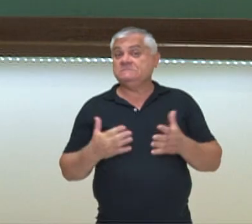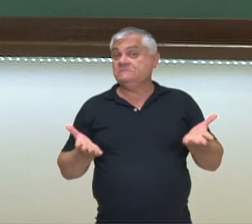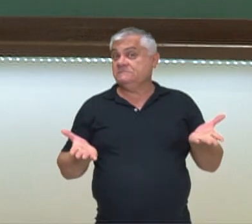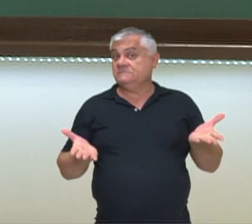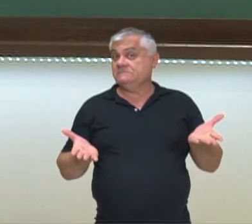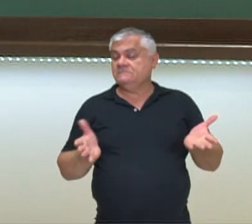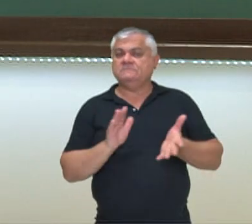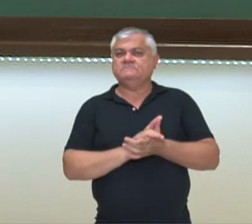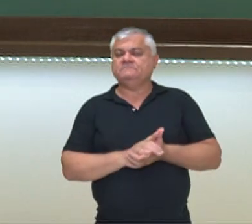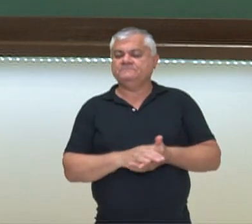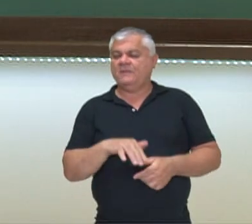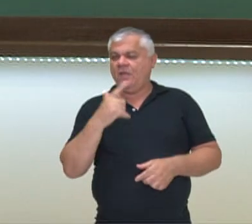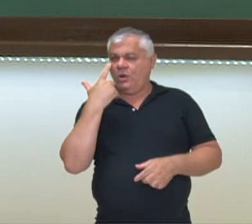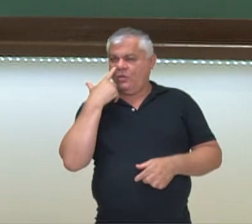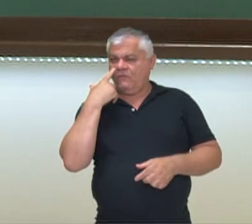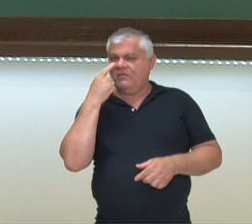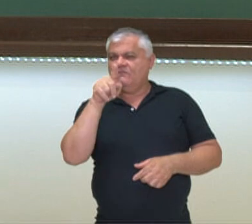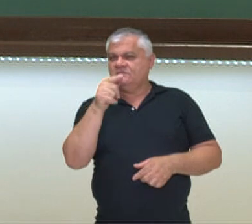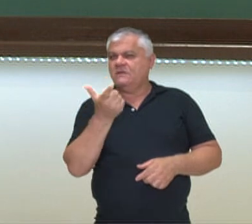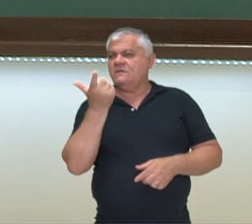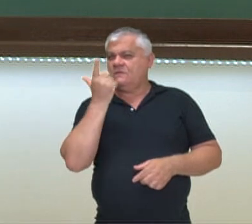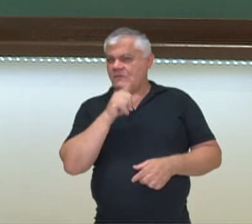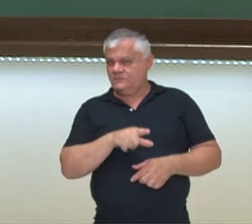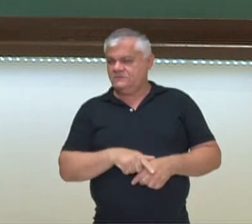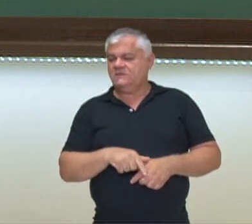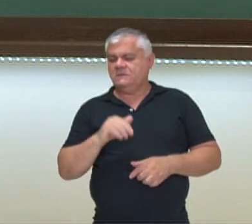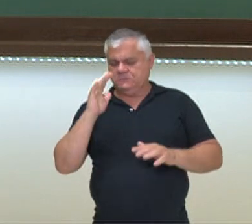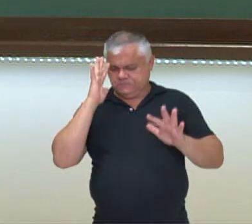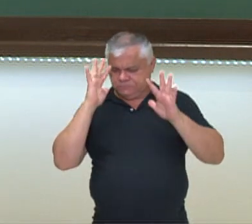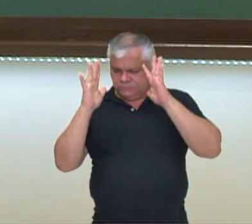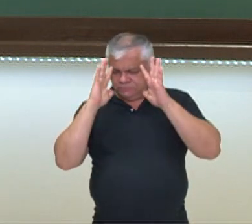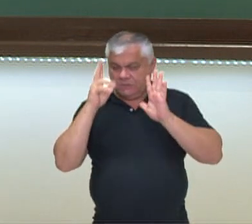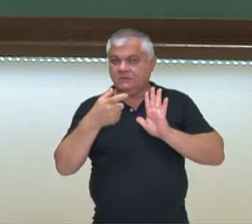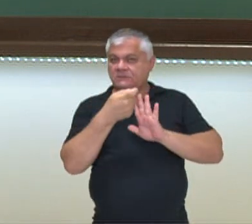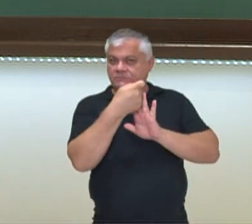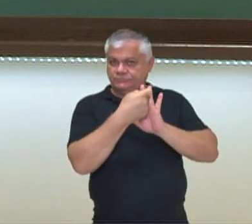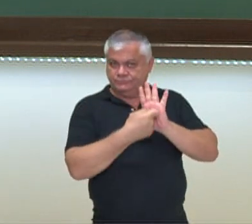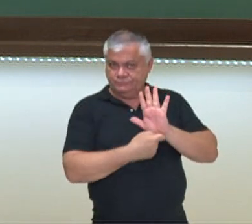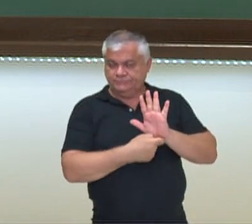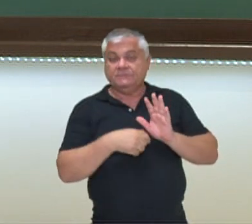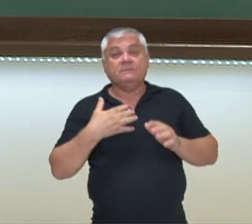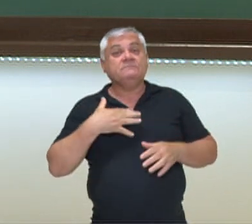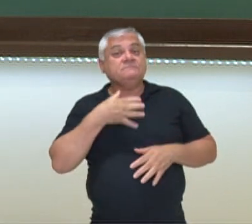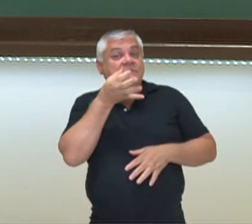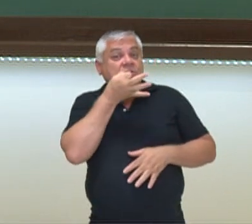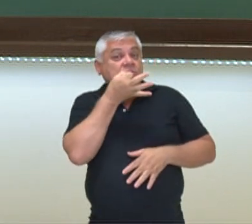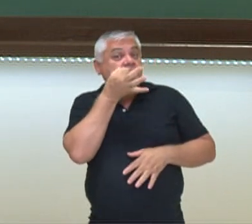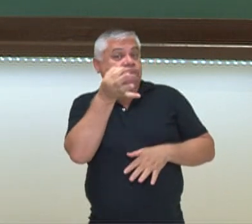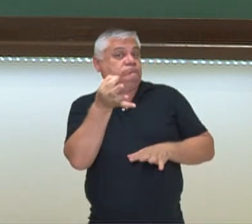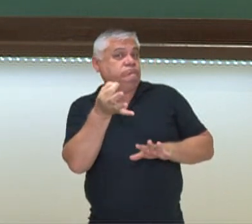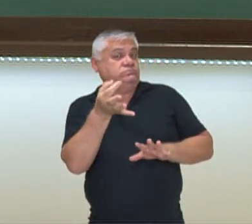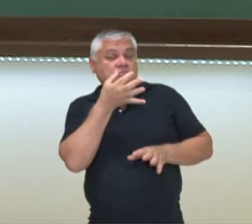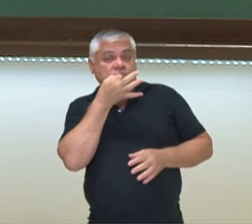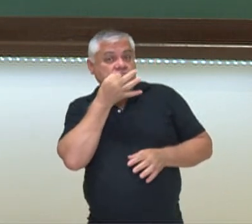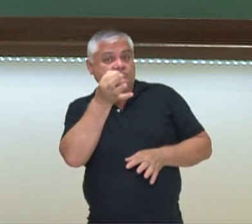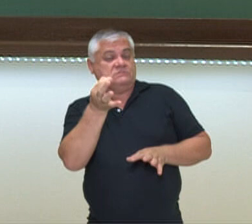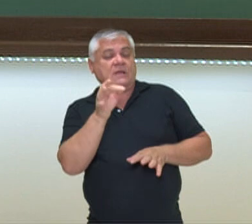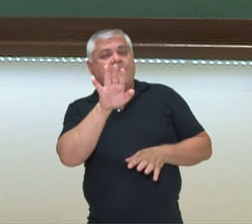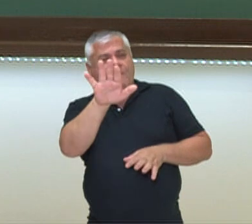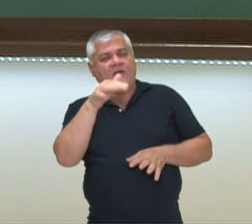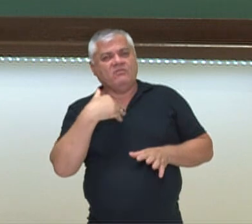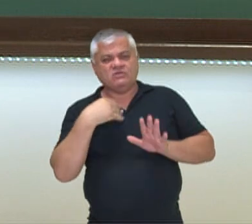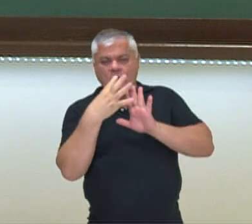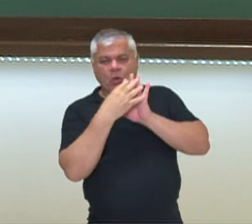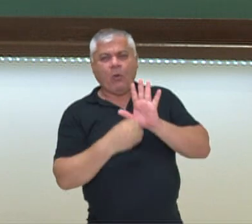Então, alunos, quero ver se vocês conseguiram articular um pensamento. Vou dar uma sugestão, mas nada significa que vocês têm